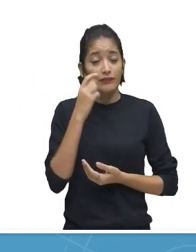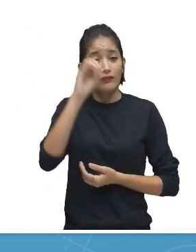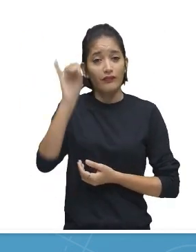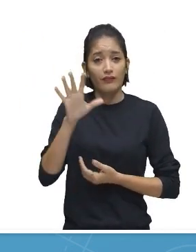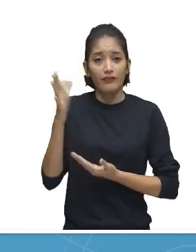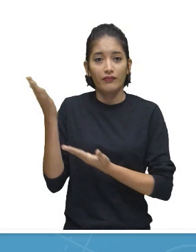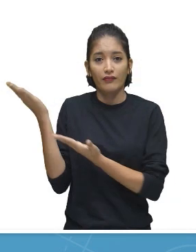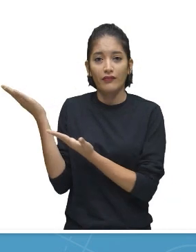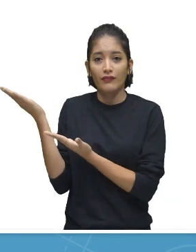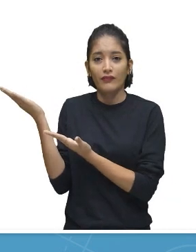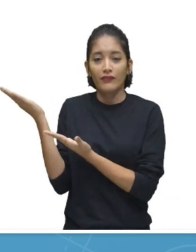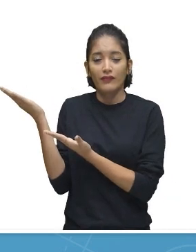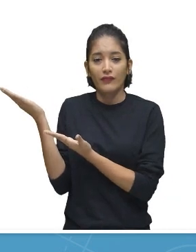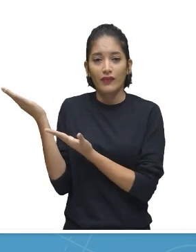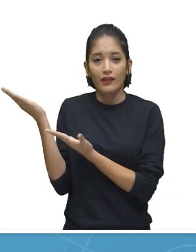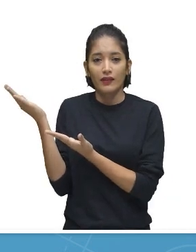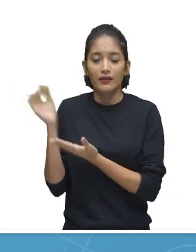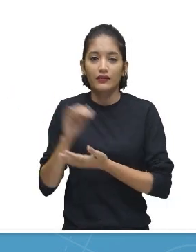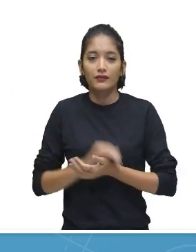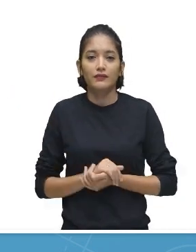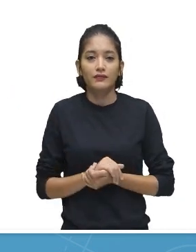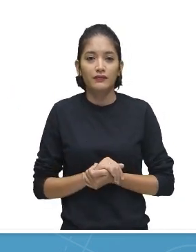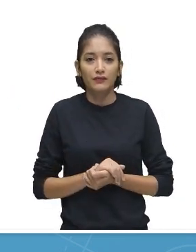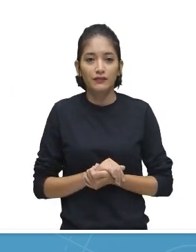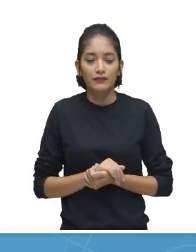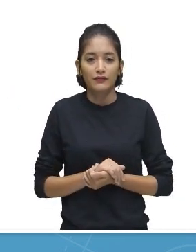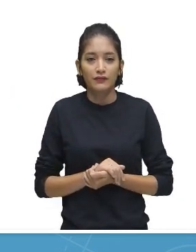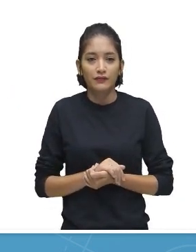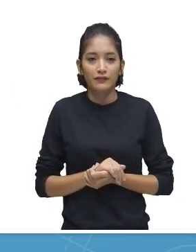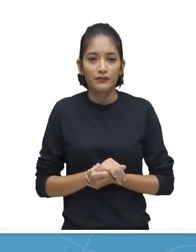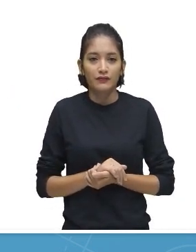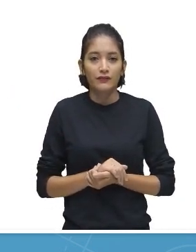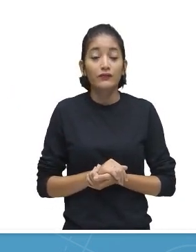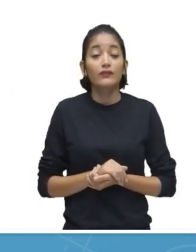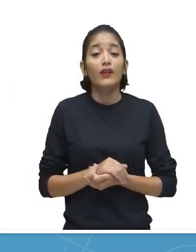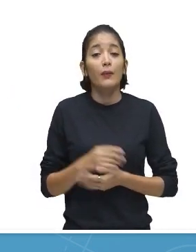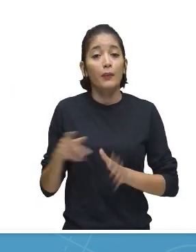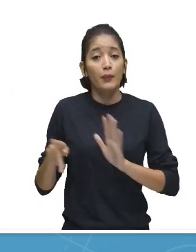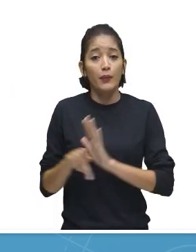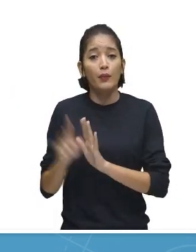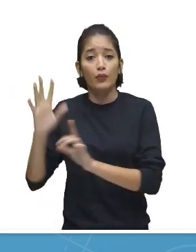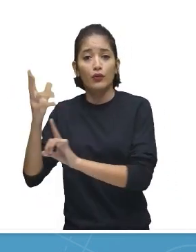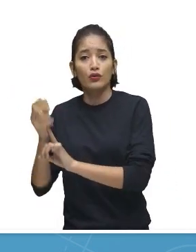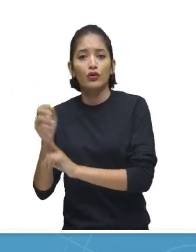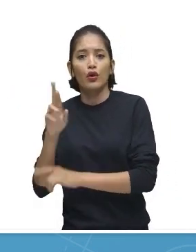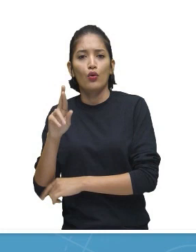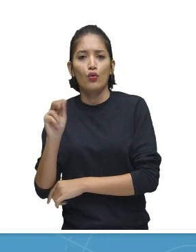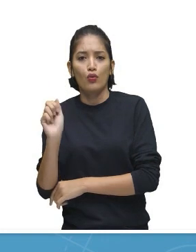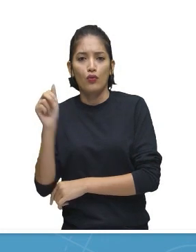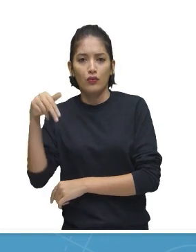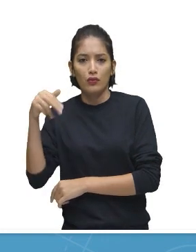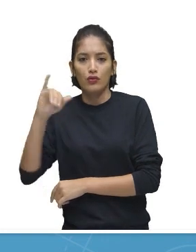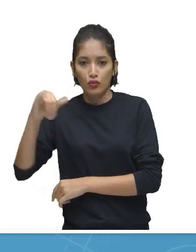cubismo sintético. Aqui a Mulher Sentada, de Juan Gris. Preste atenção, aí os objetos,